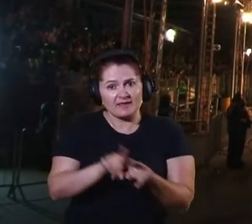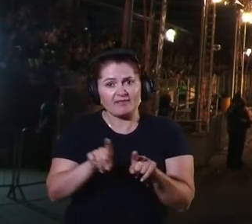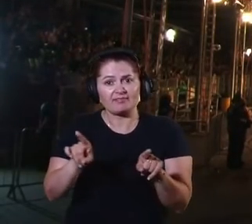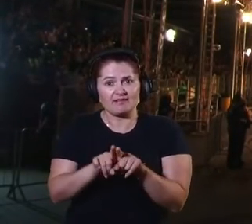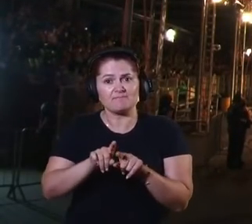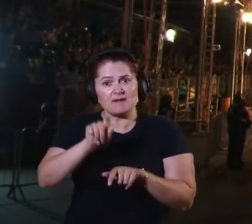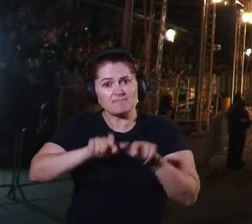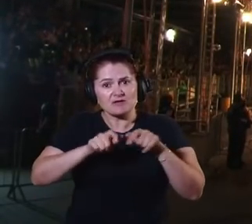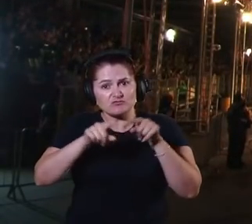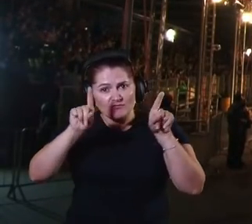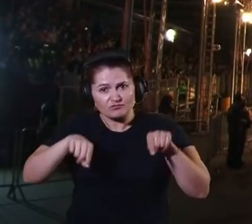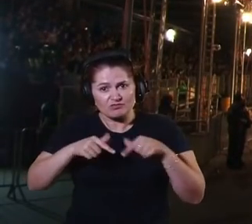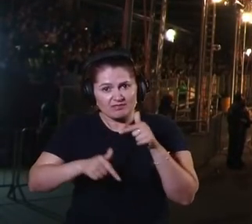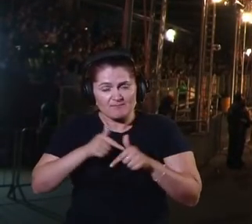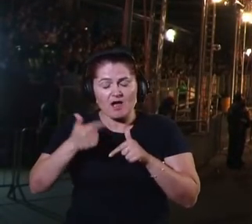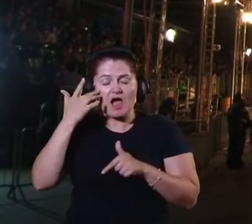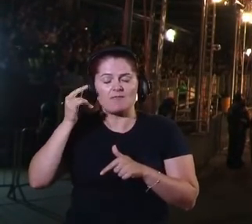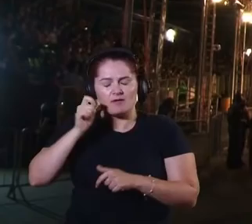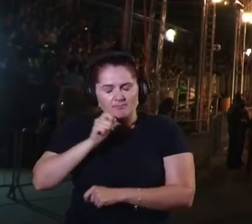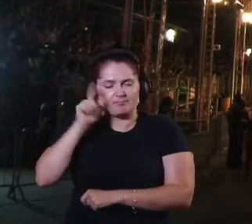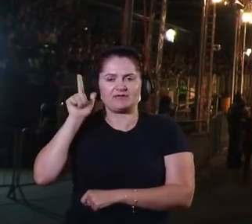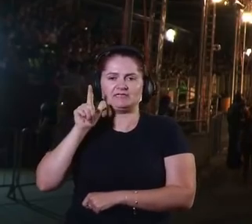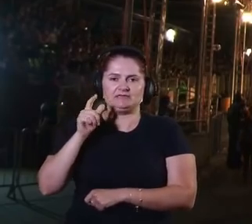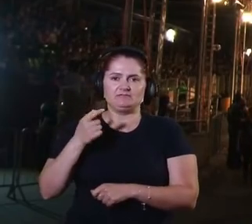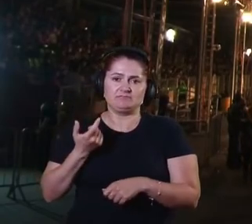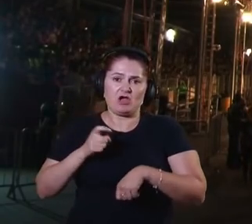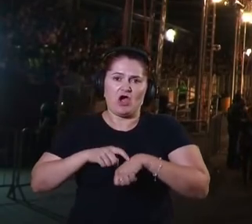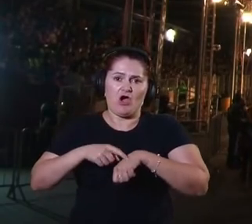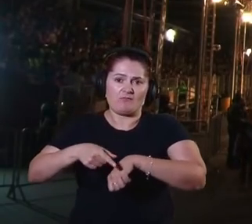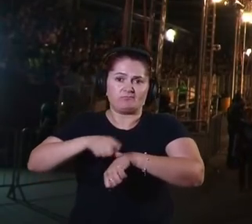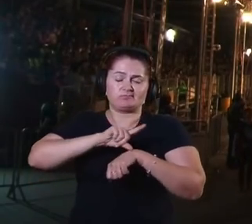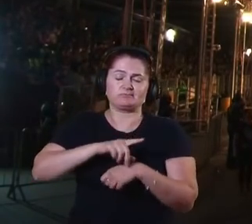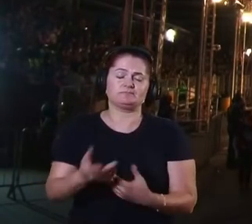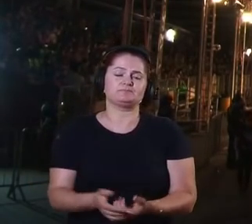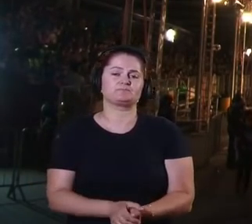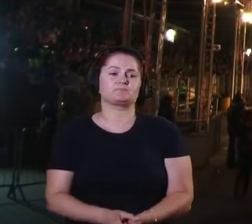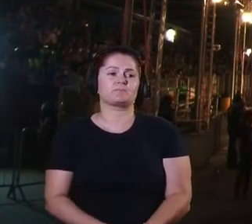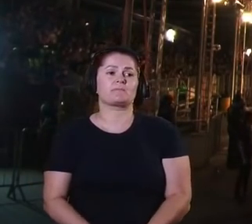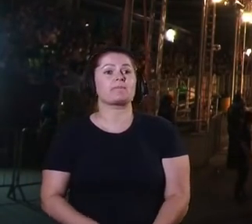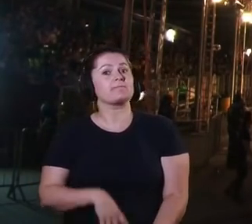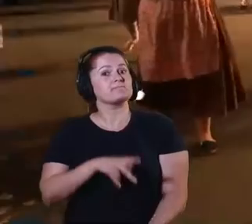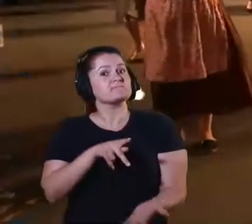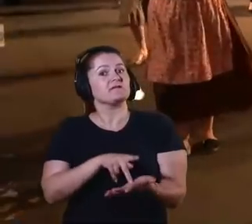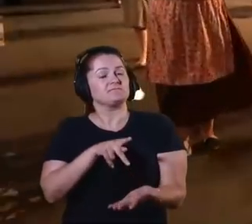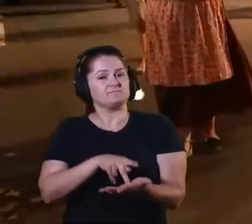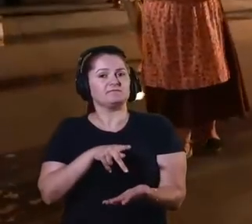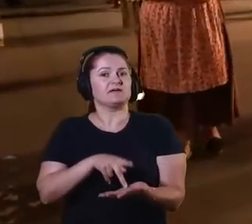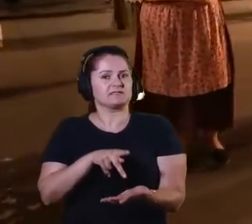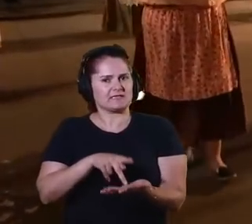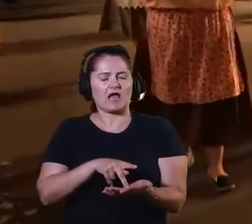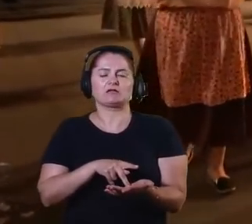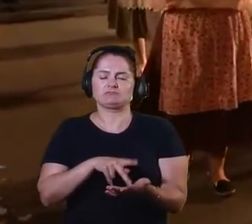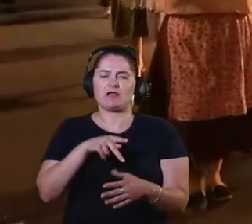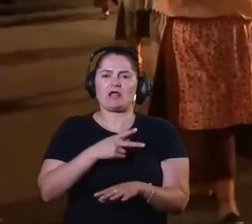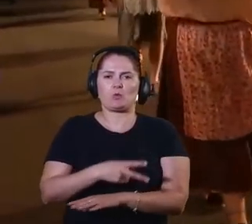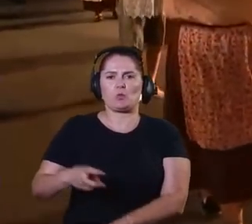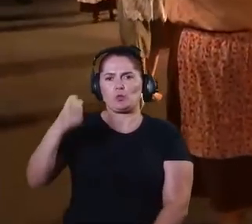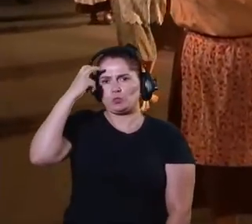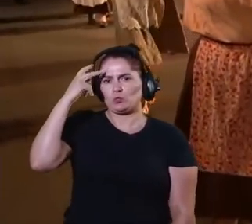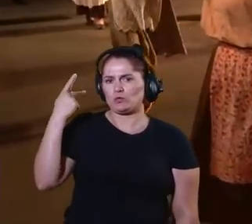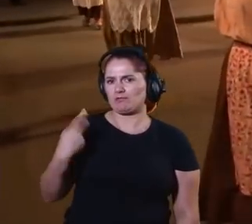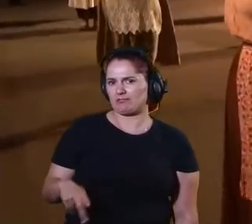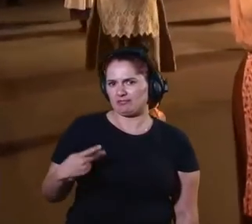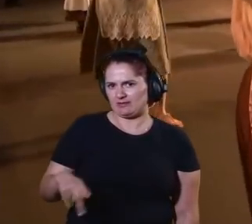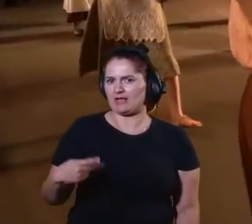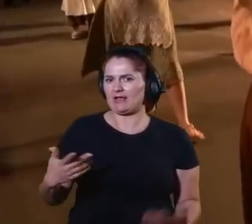Fala pra gente sobre essa experiência. Faz parte, né, da cultura do povo que aqui reside desde sempre e também de quem vem